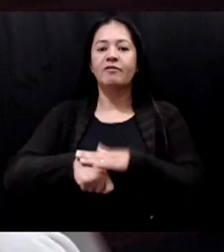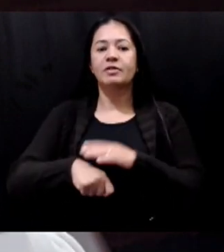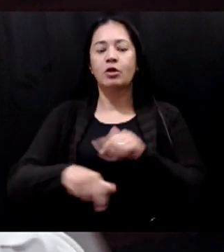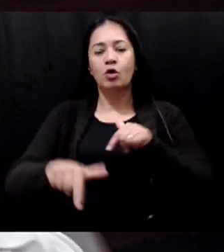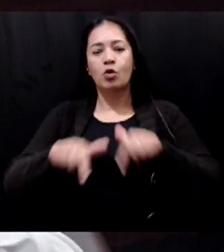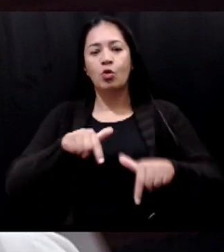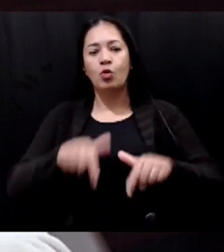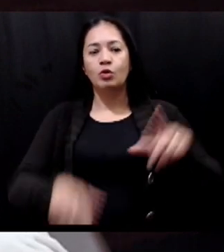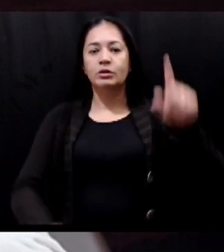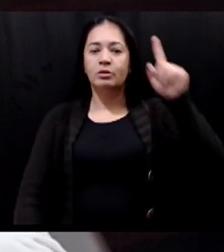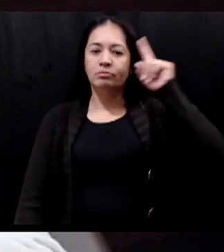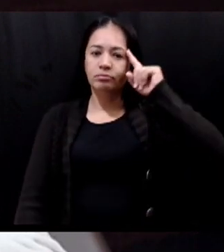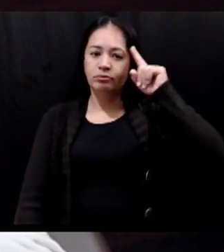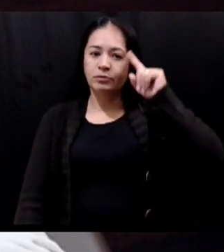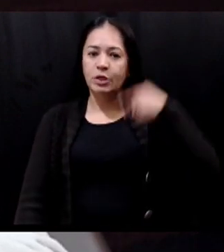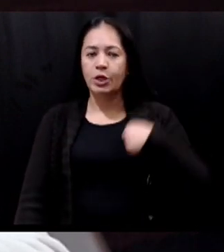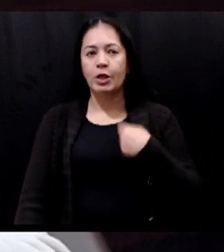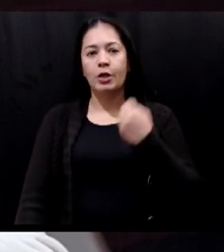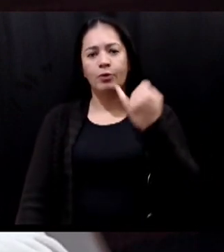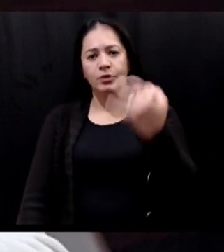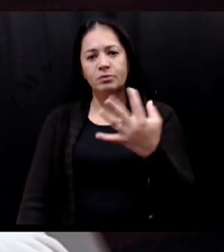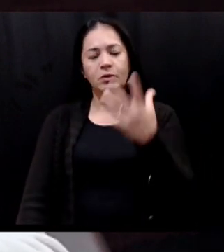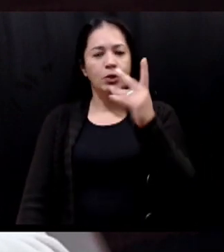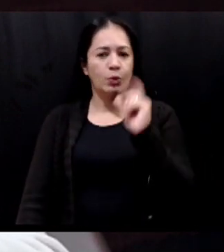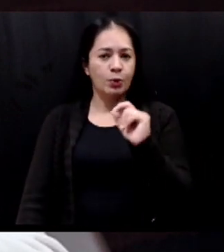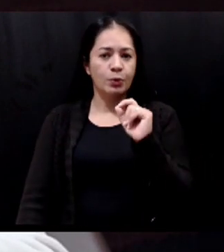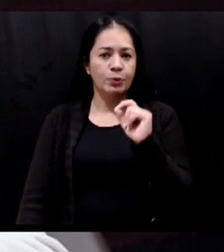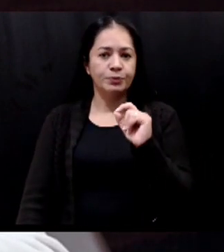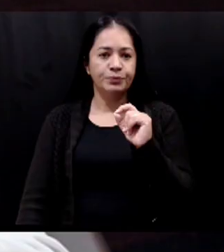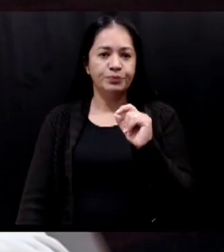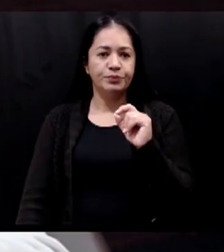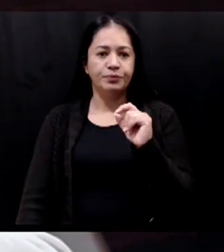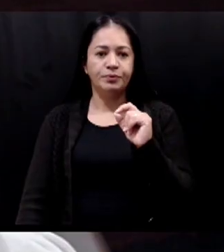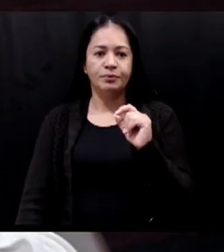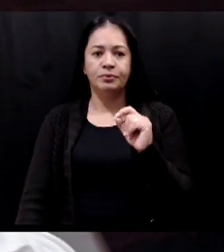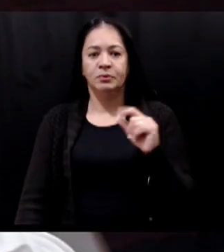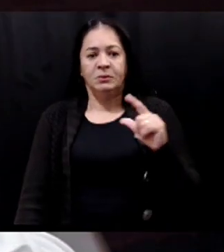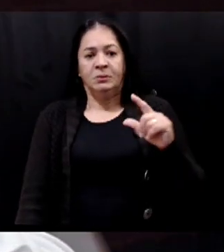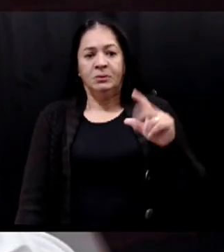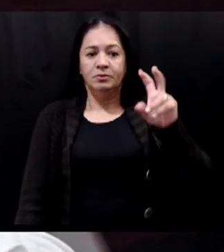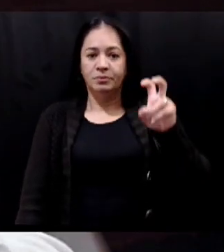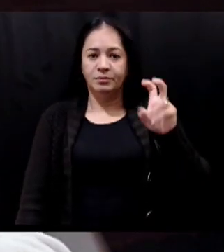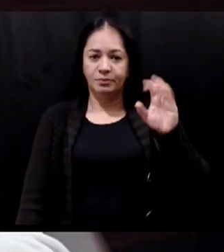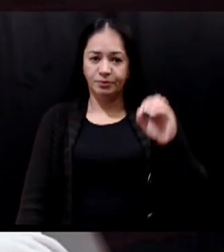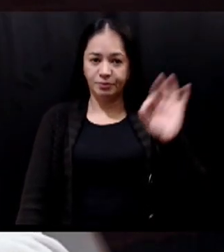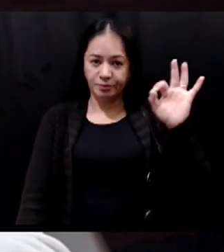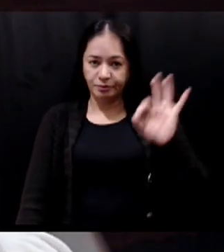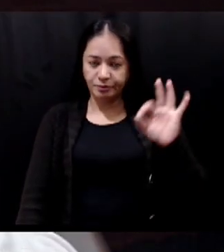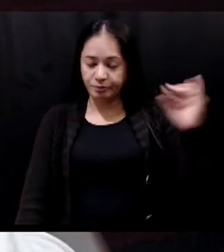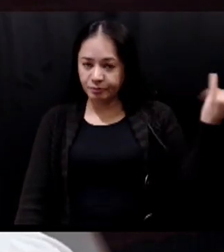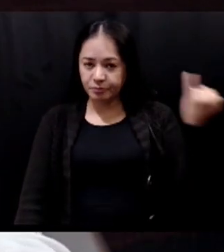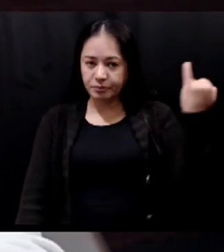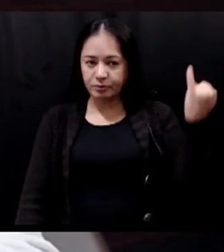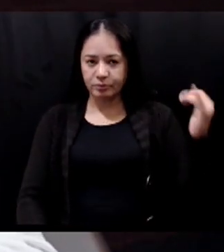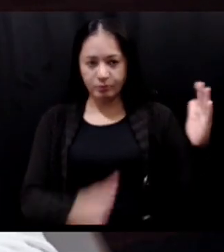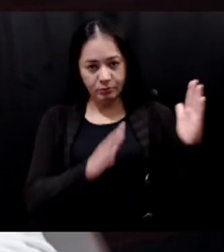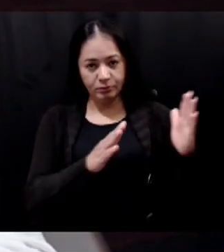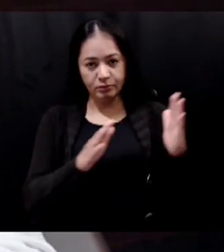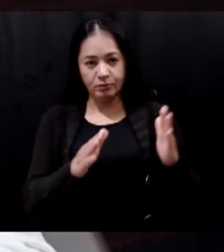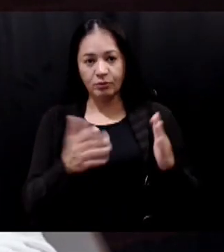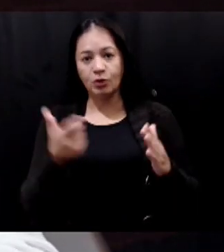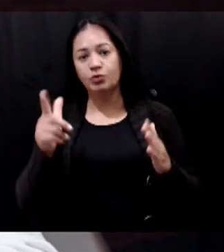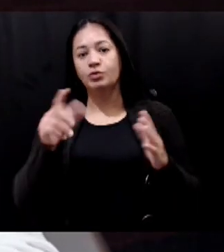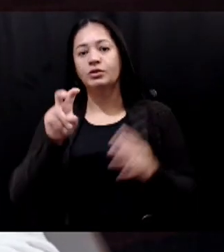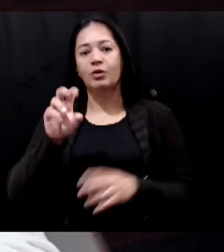Eu costumo dizer que eu tenho 50% de importância nesse processo, os outros 50% é o paciente quem